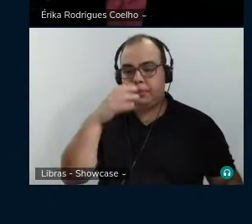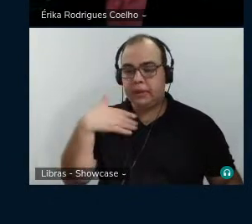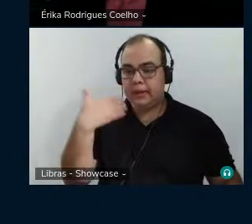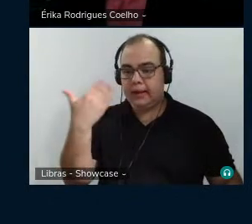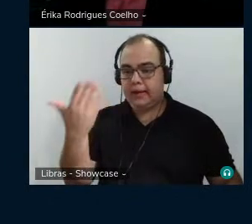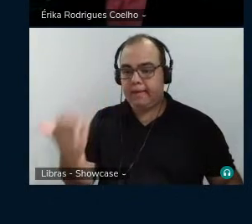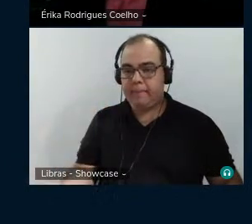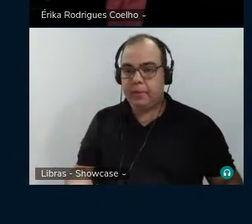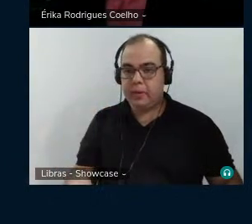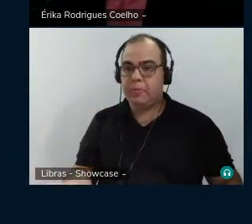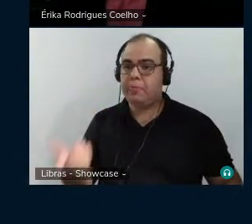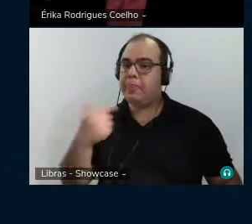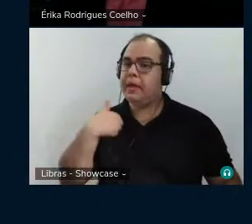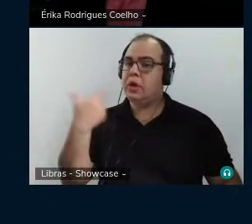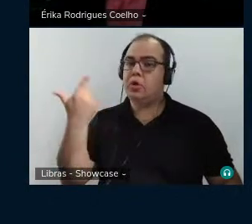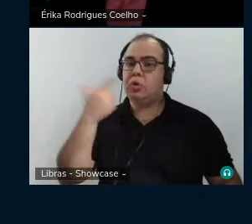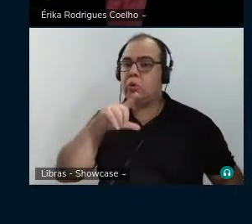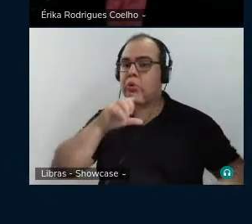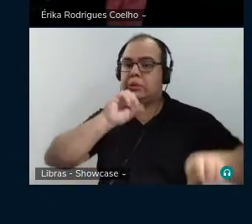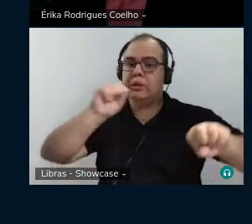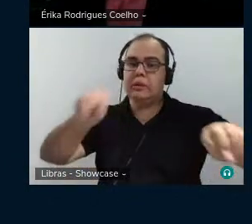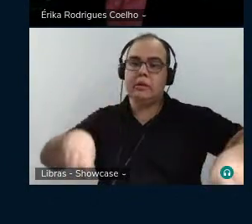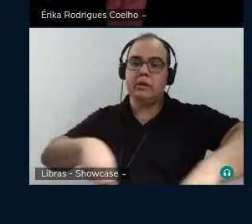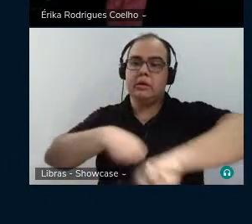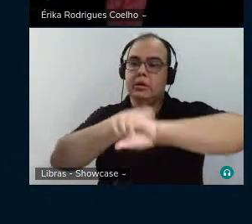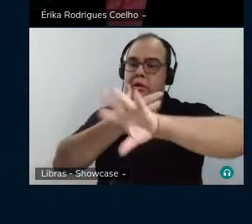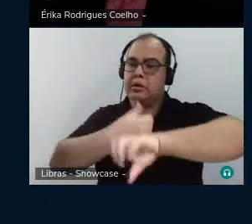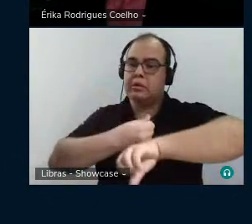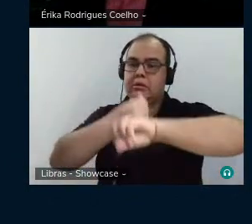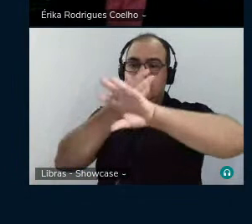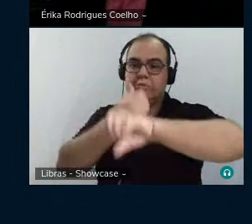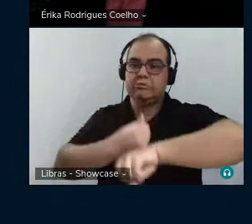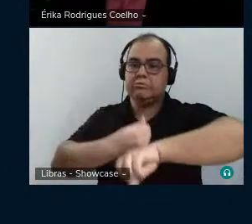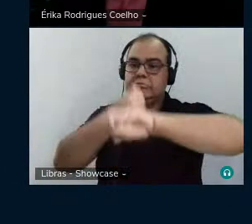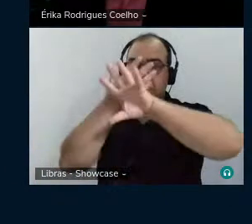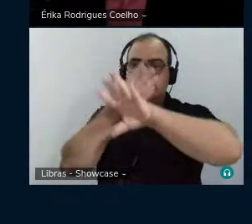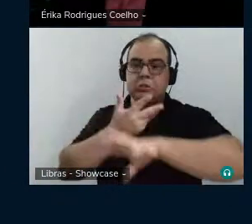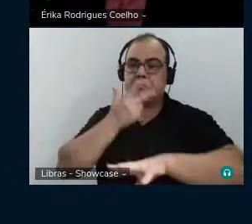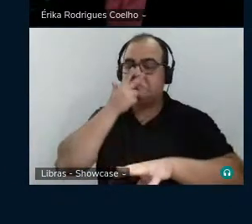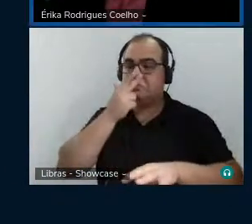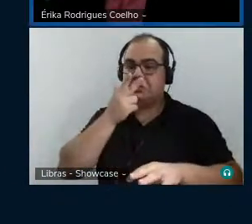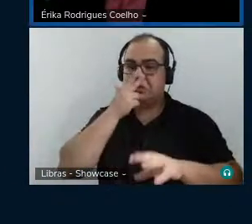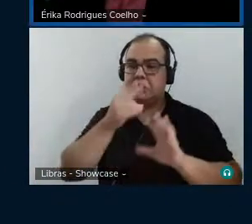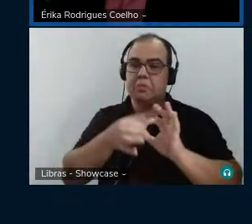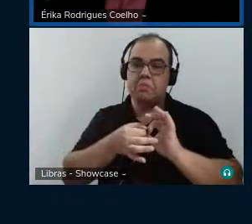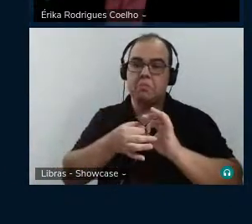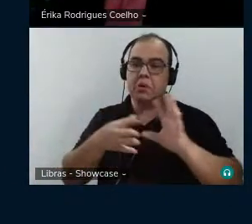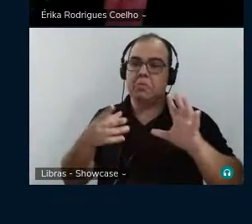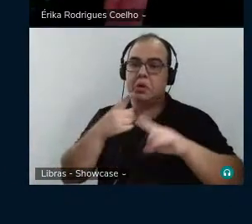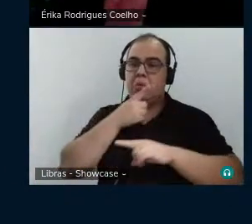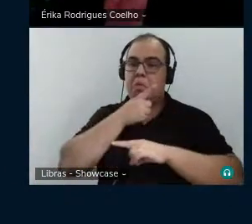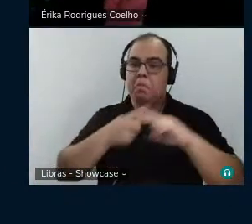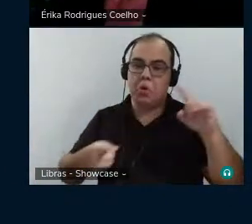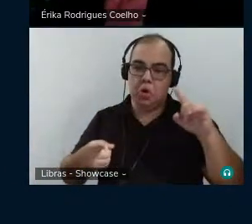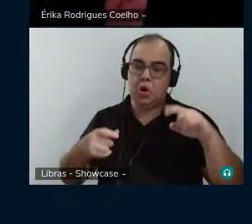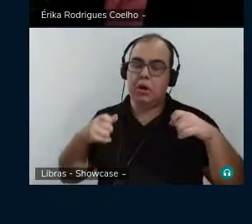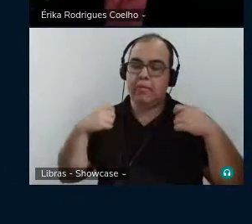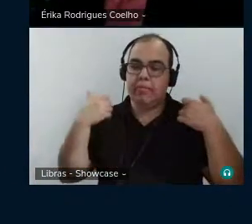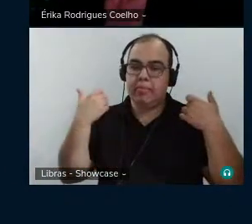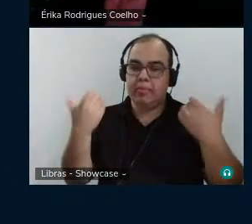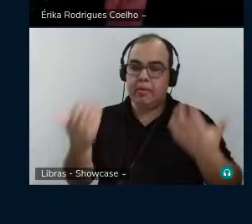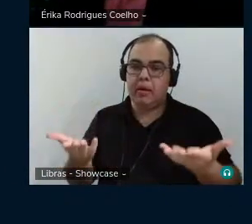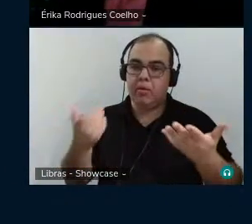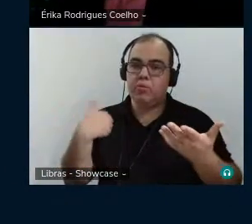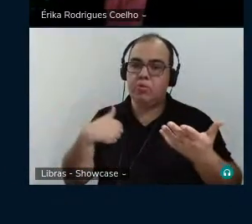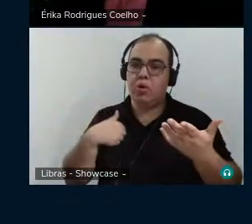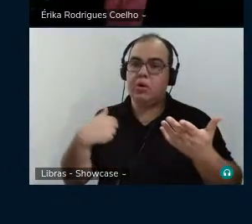eu não consegui compartilhar a câmera. Parece que a permissão foi negada. Então, nós